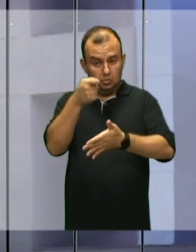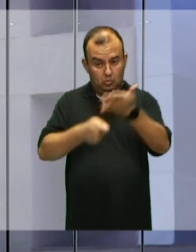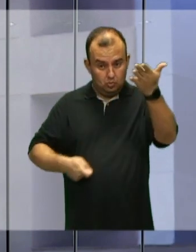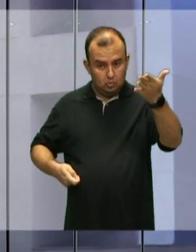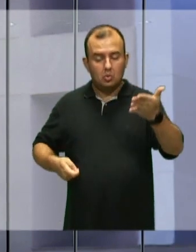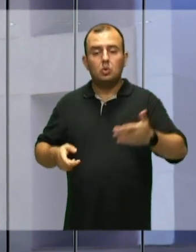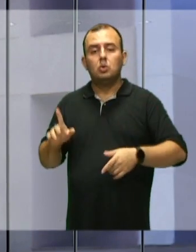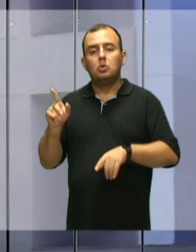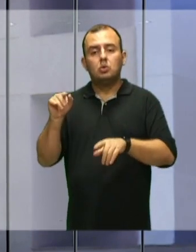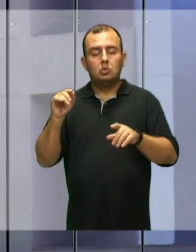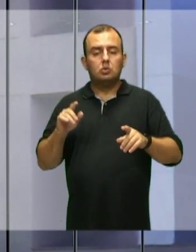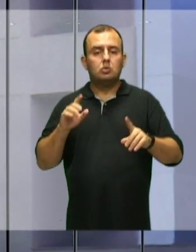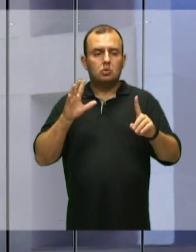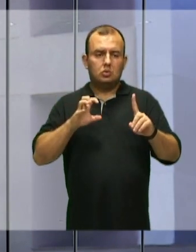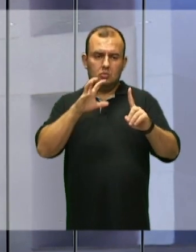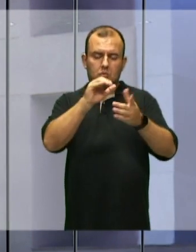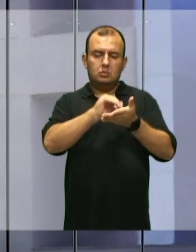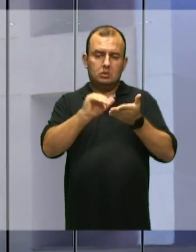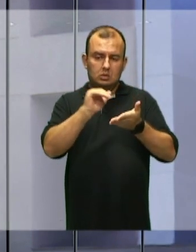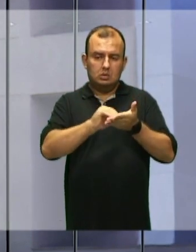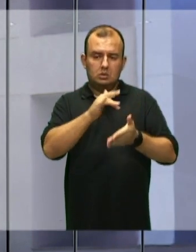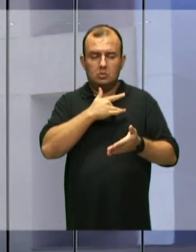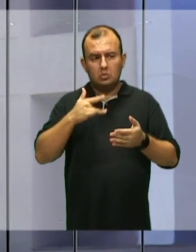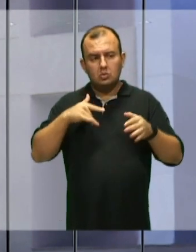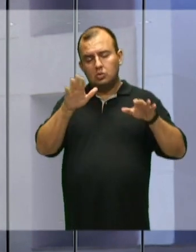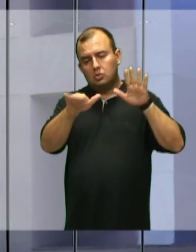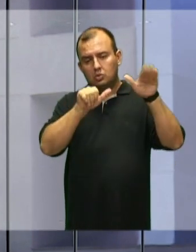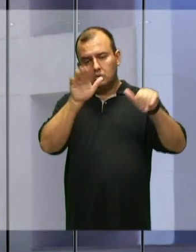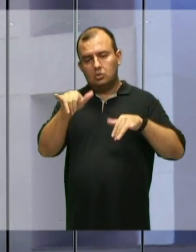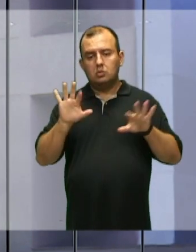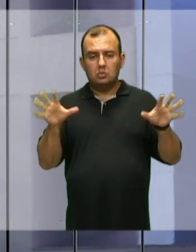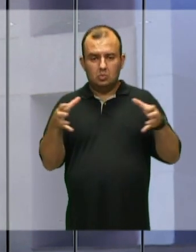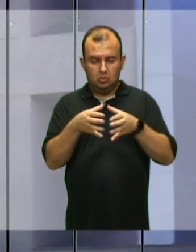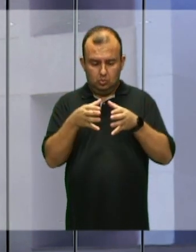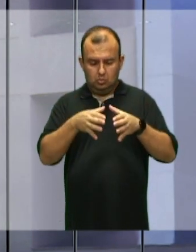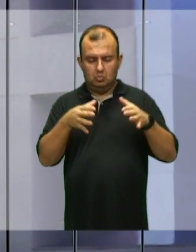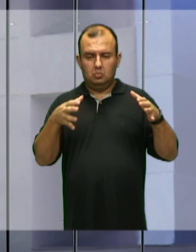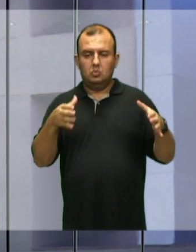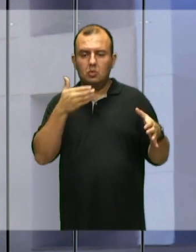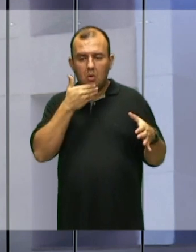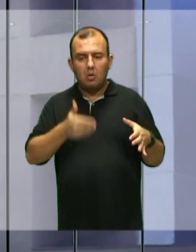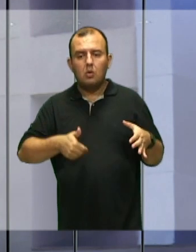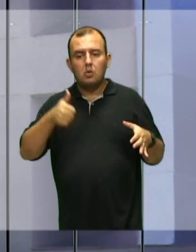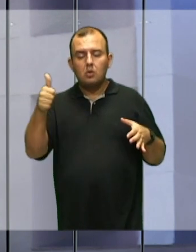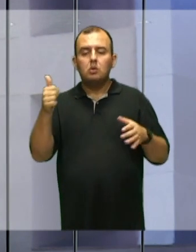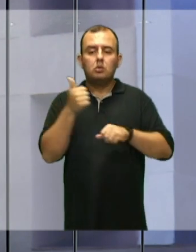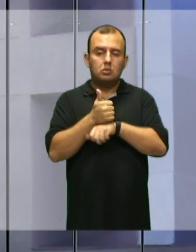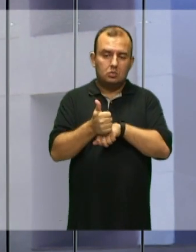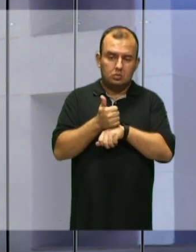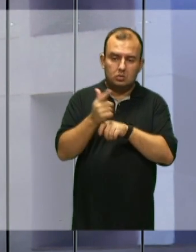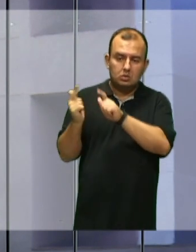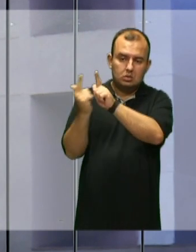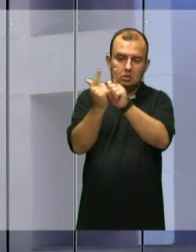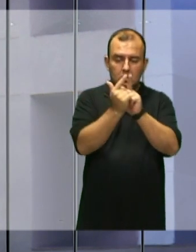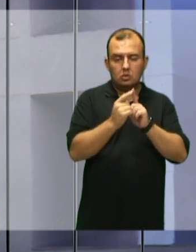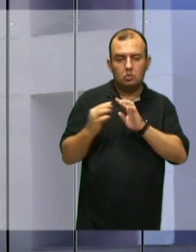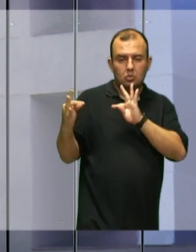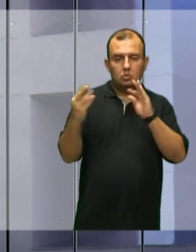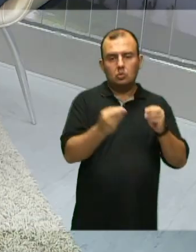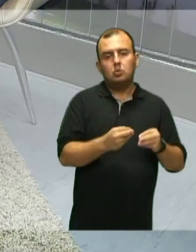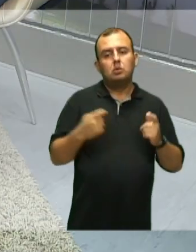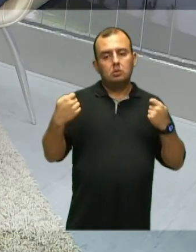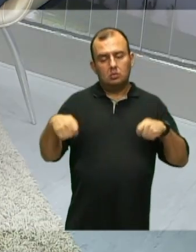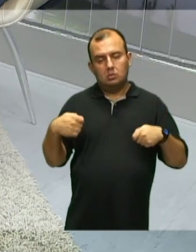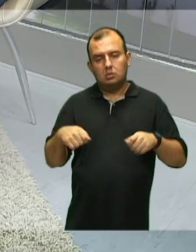aí pra secretaria de saúde fazer o chamamento dos profissionais para que a nossa rede esteja integral com todos os seus profissionais para atender as pessoas da forma que é